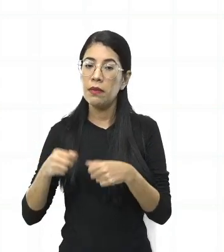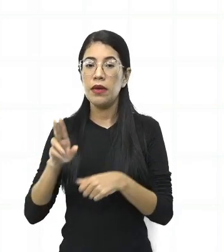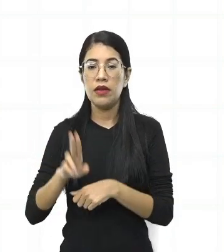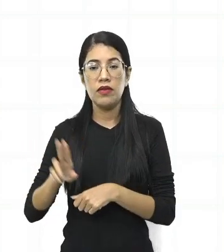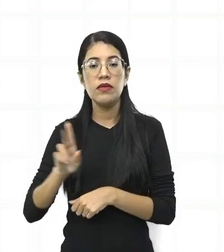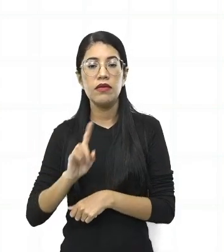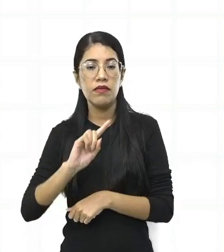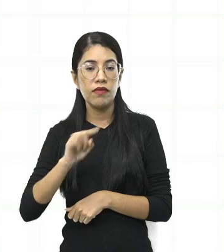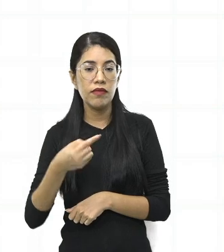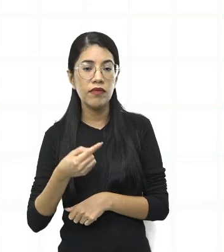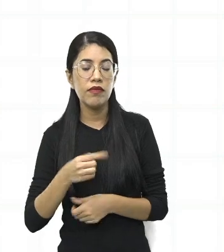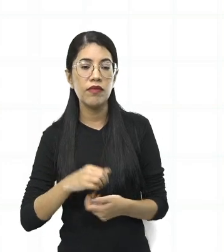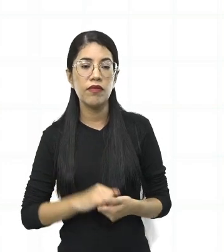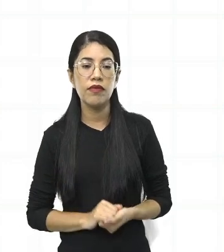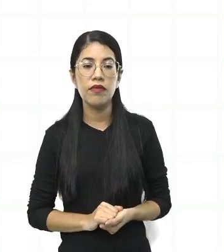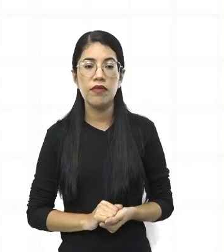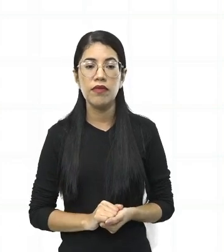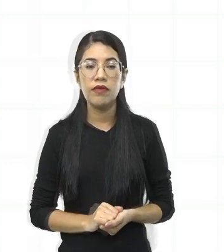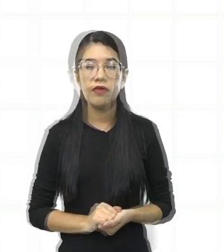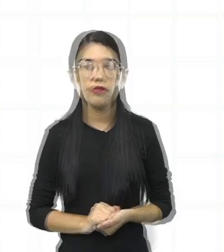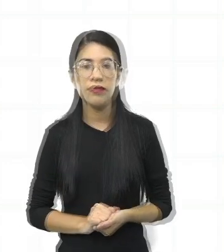a vírgula.